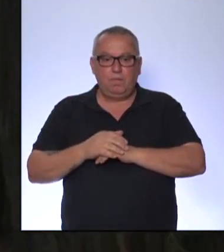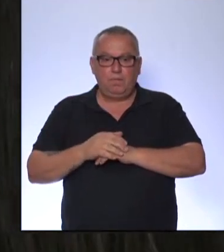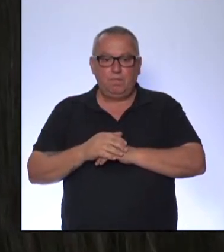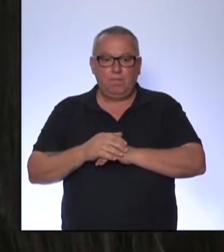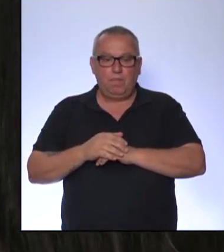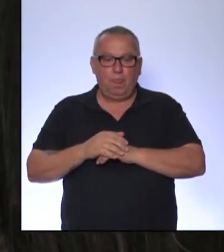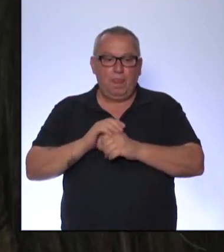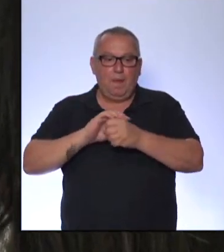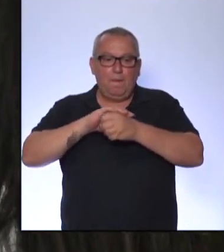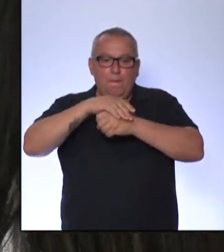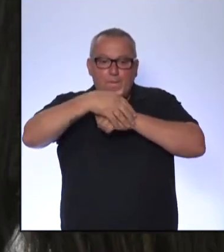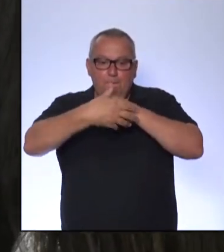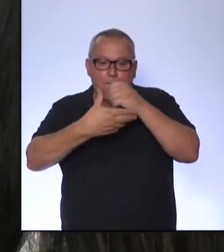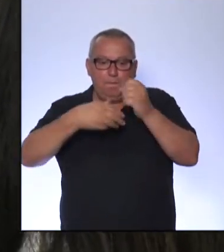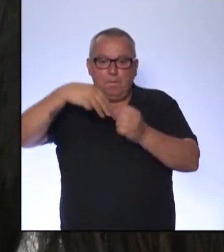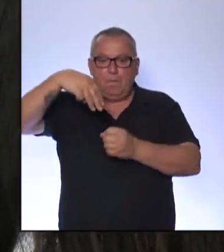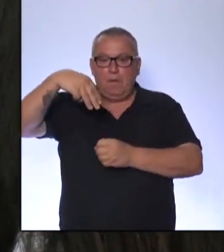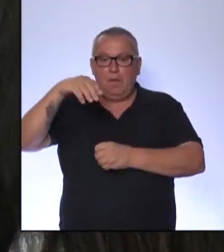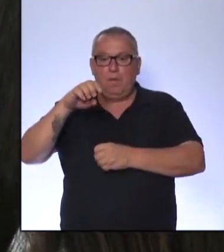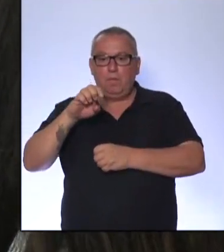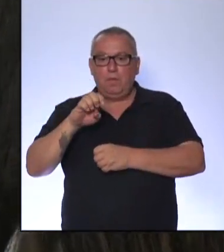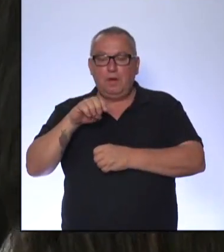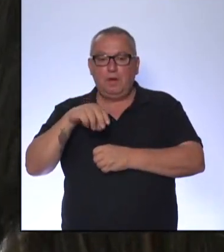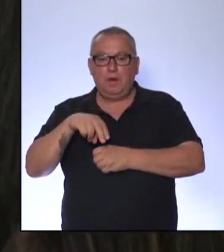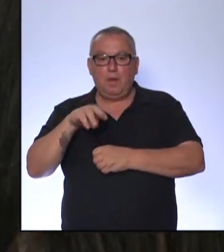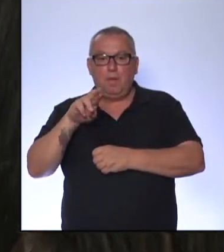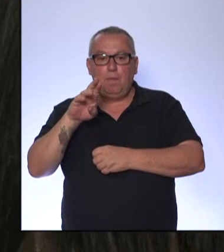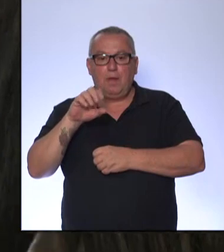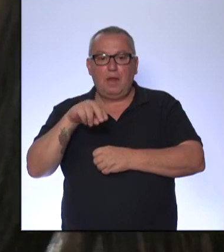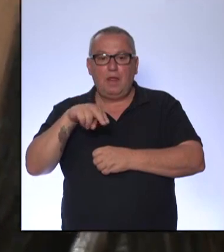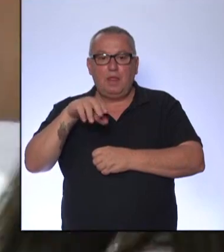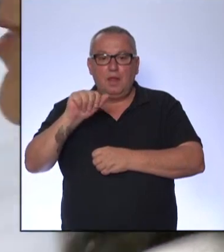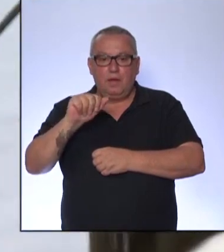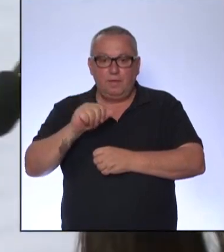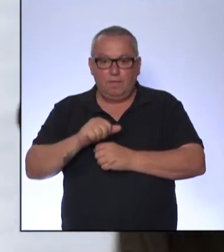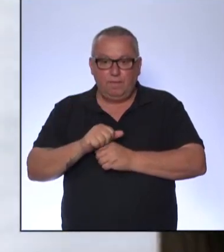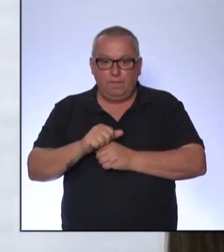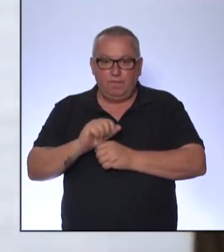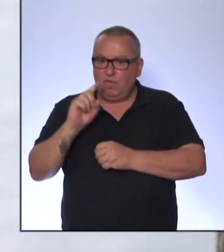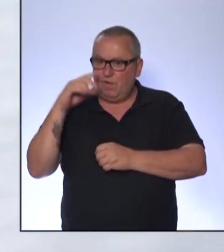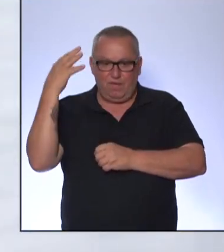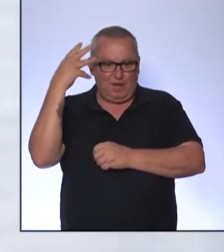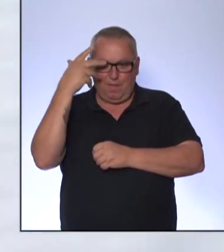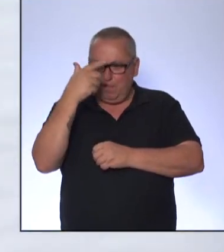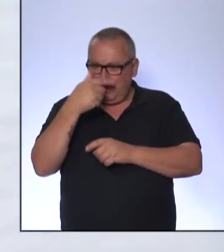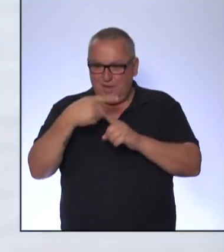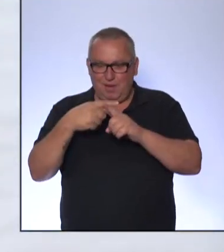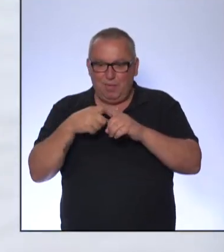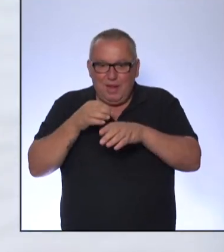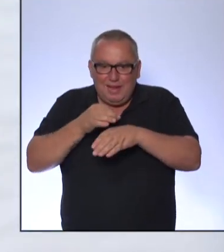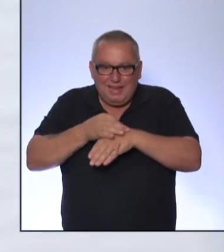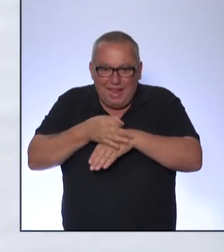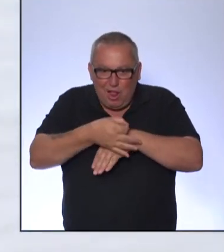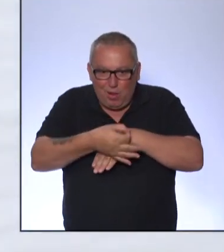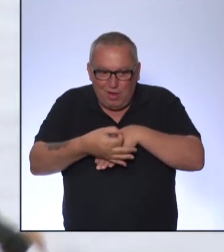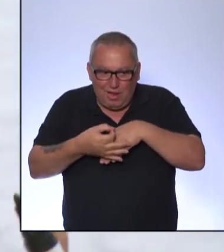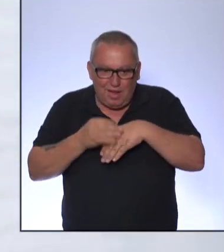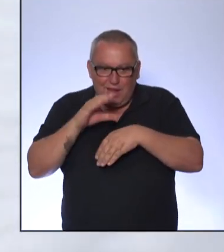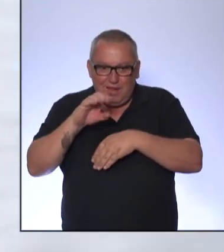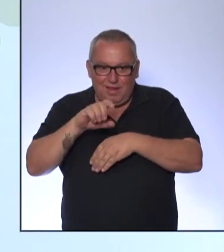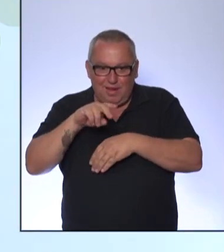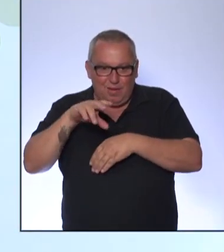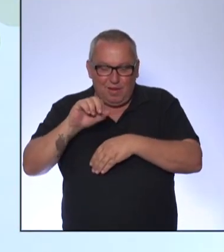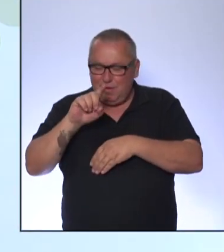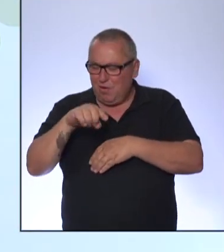tá? Não vai ficar tão bonitinho, mesmo porque as células elas não são extremamente regulares, tá bom? Então, a gente vai ter